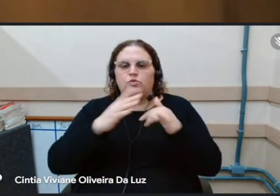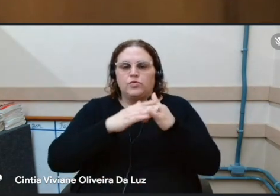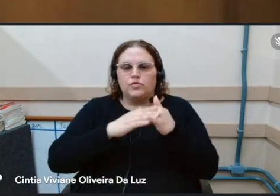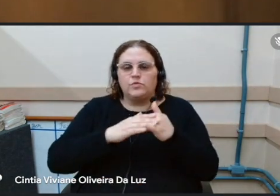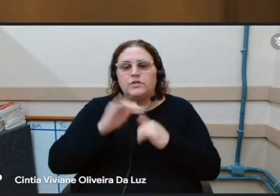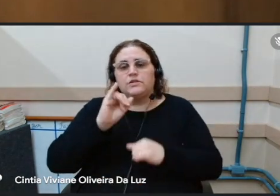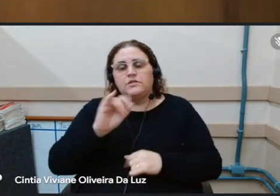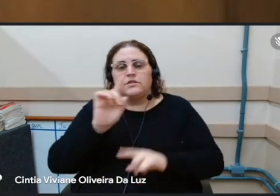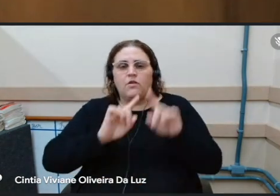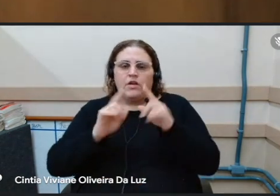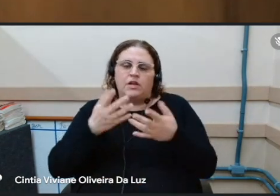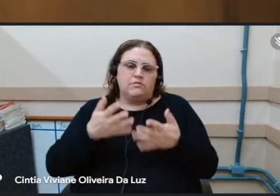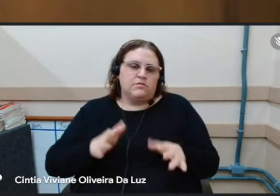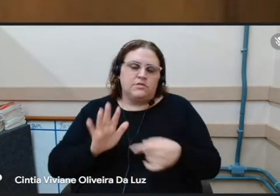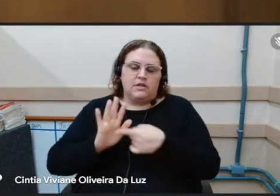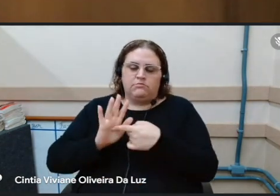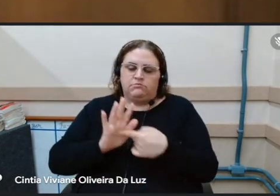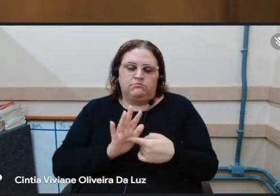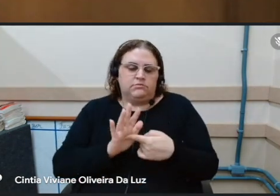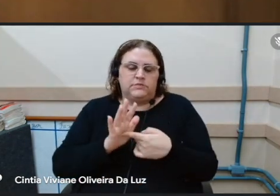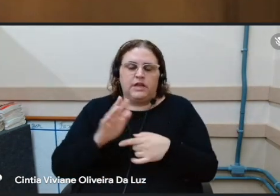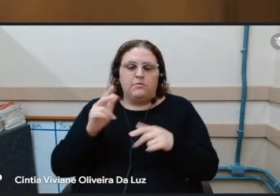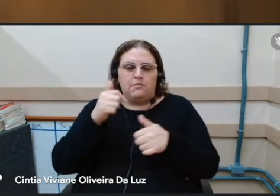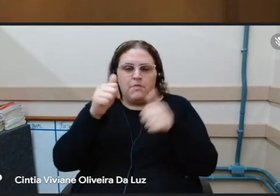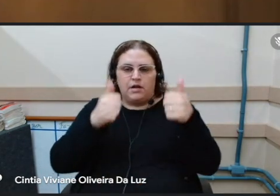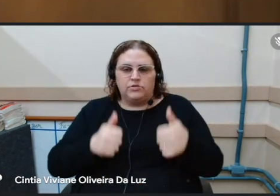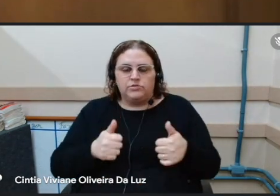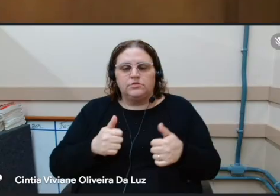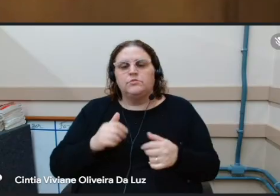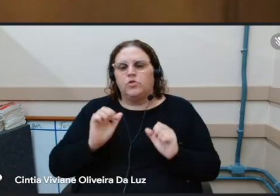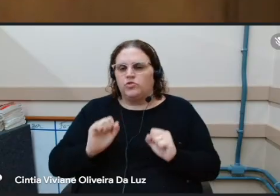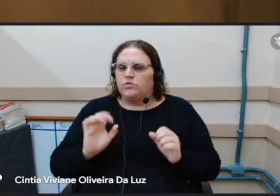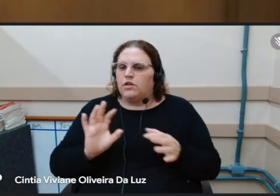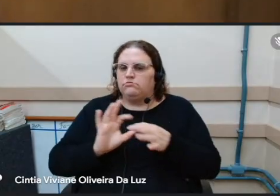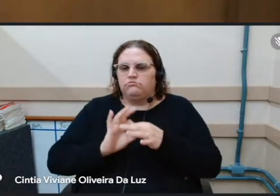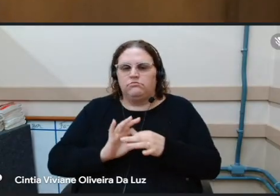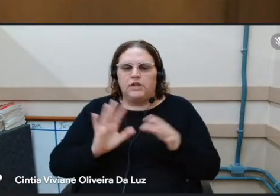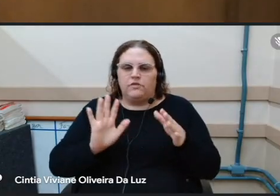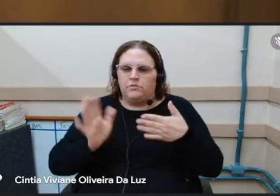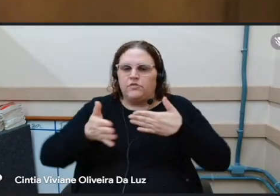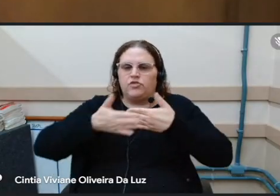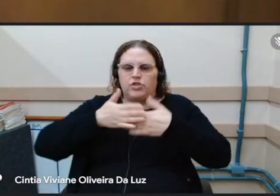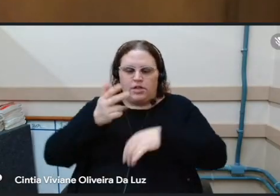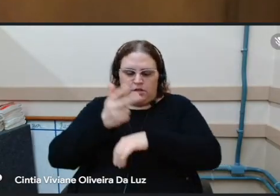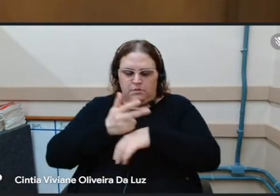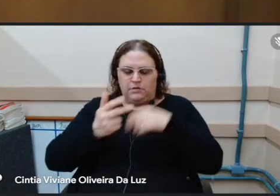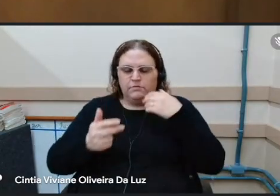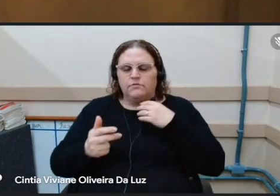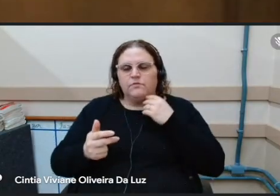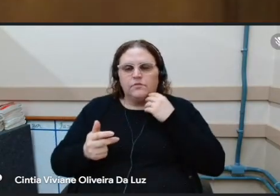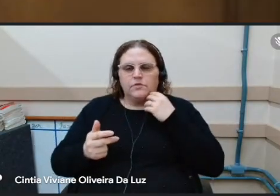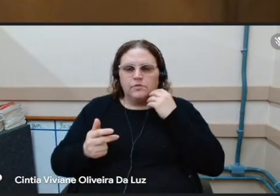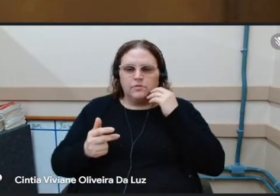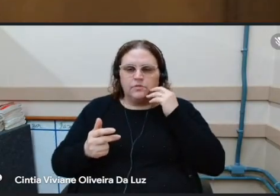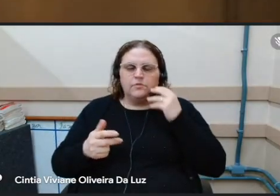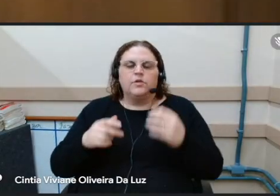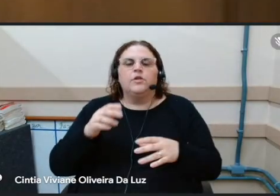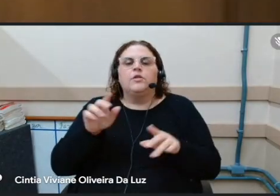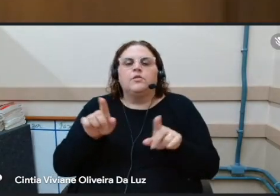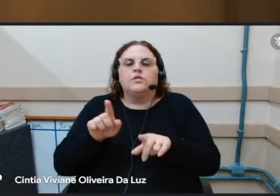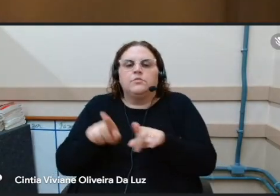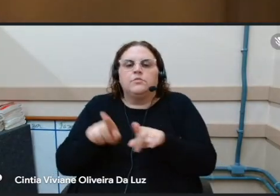queira ter a sua imagem veiculada Fique à vontade para fechar sua câmera durante a exposição dos palestrantes o